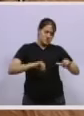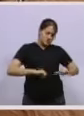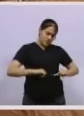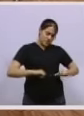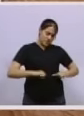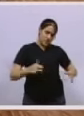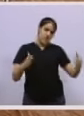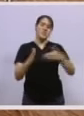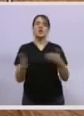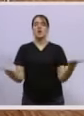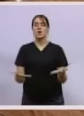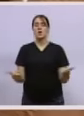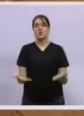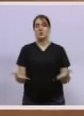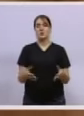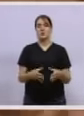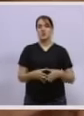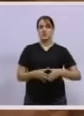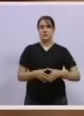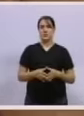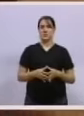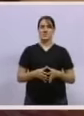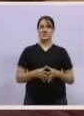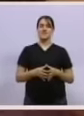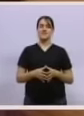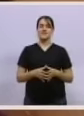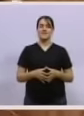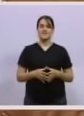Chorou desse jeito que chorou lá na hora dos porcos, acabou, já foi embora feliz, tá bom?